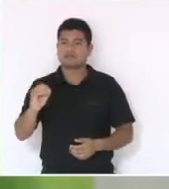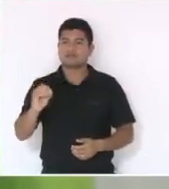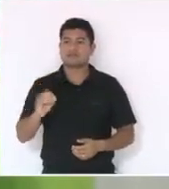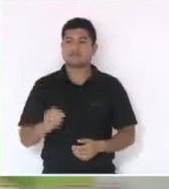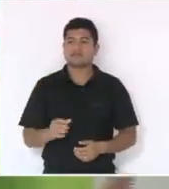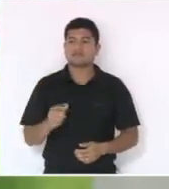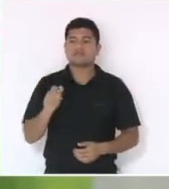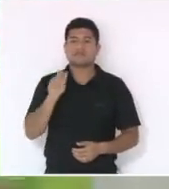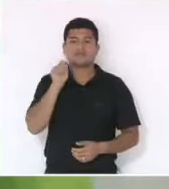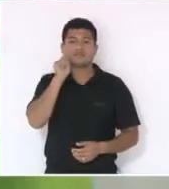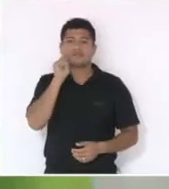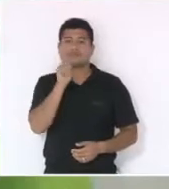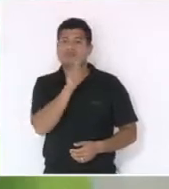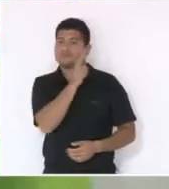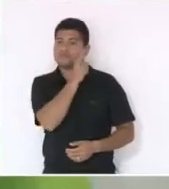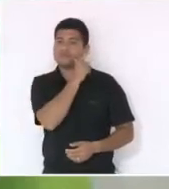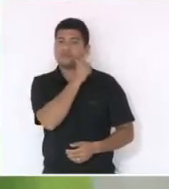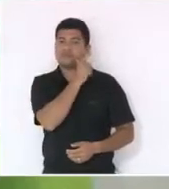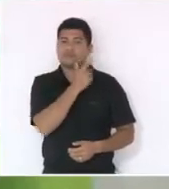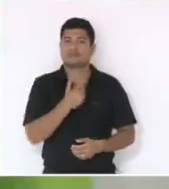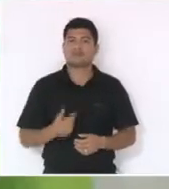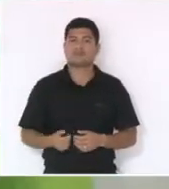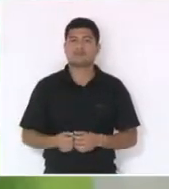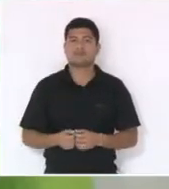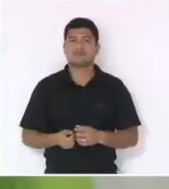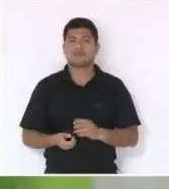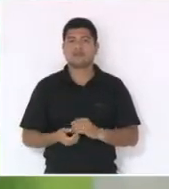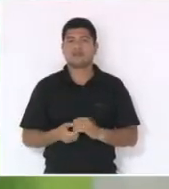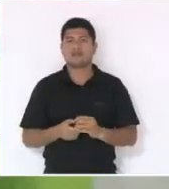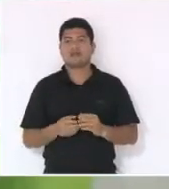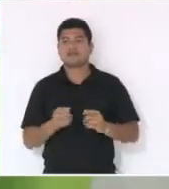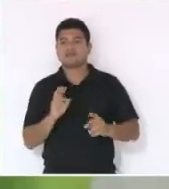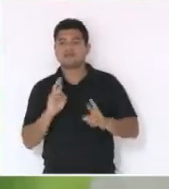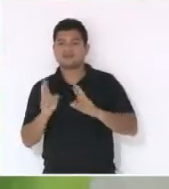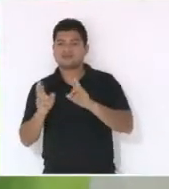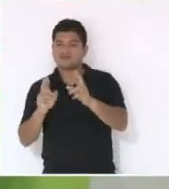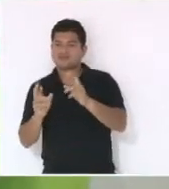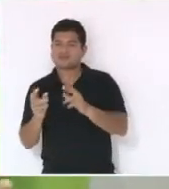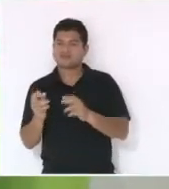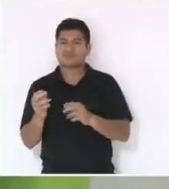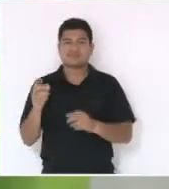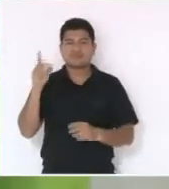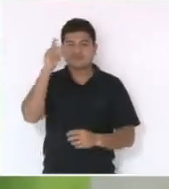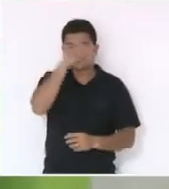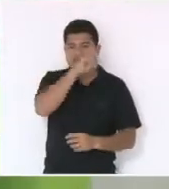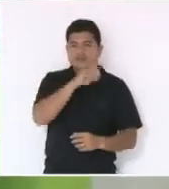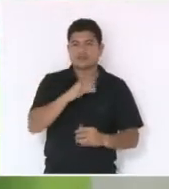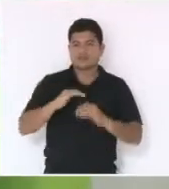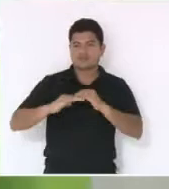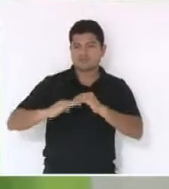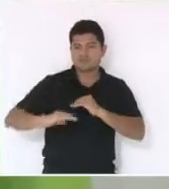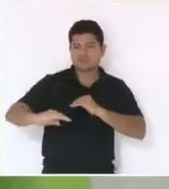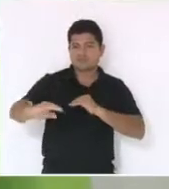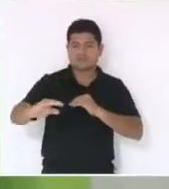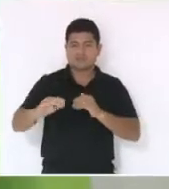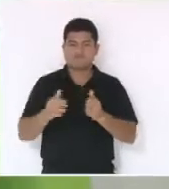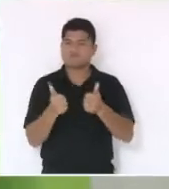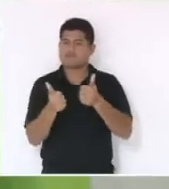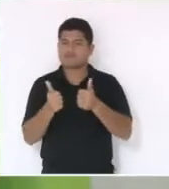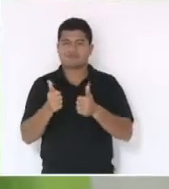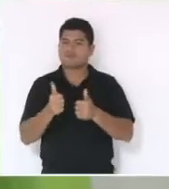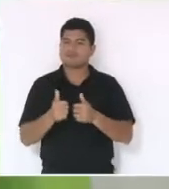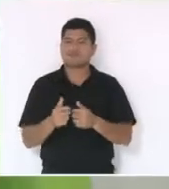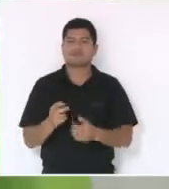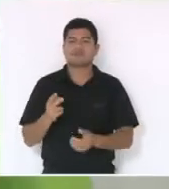grande, muitas estradas de difícil acesso, onde os policiais fazem sempre